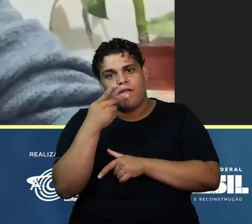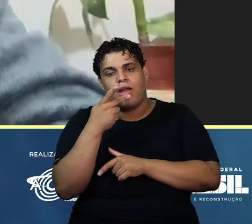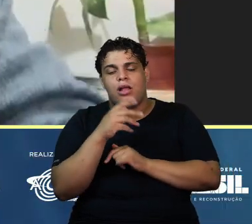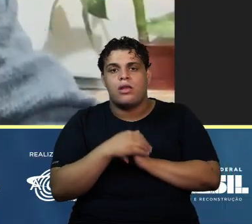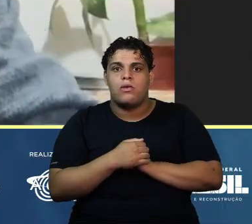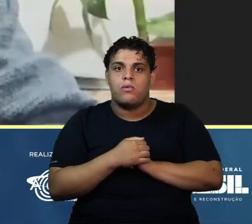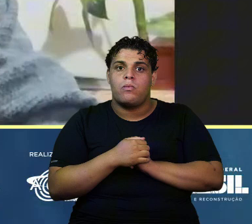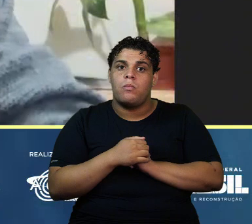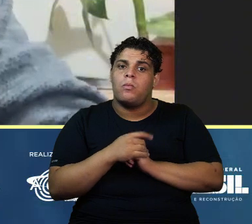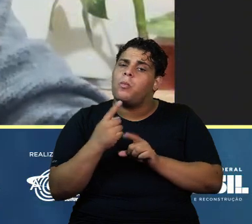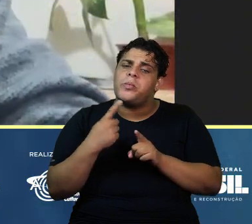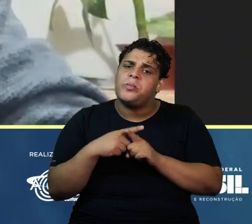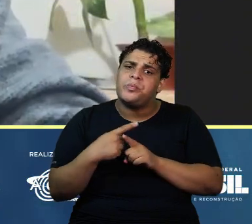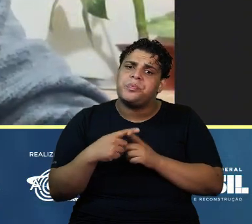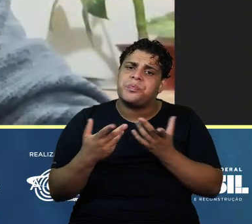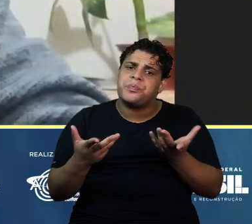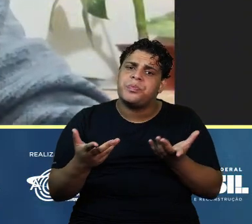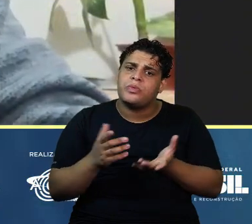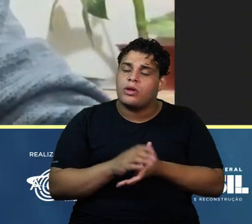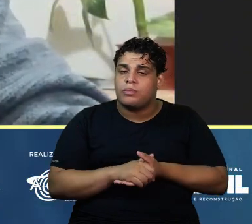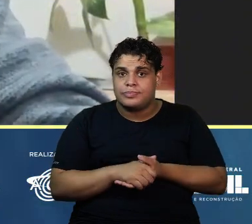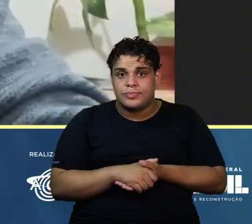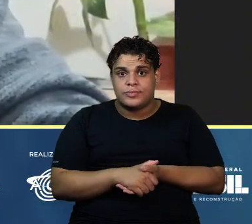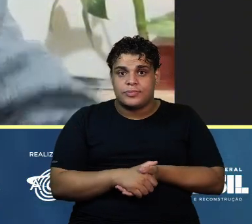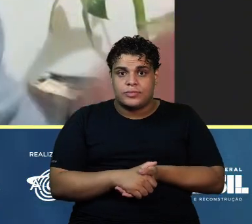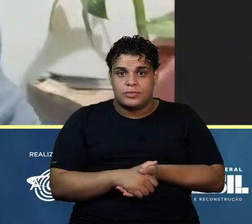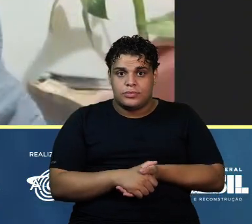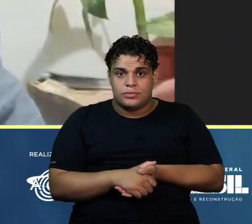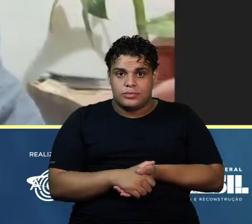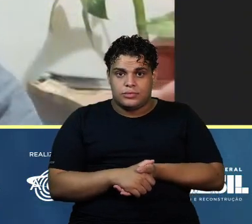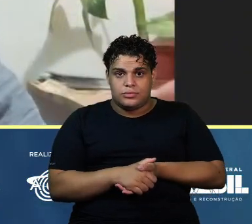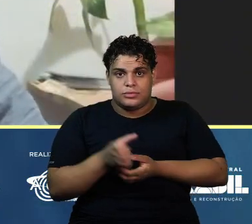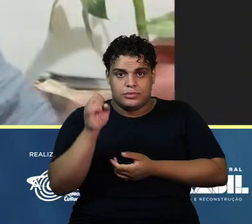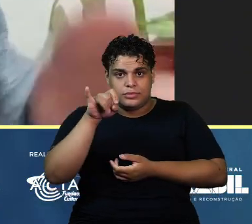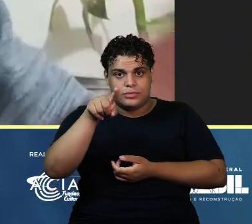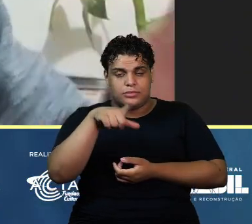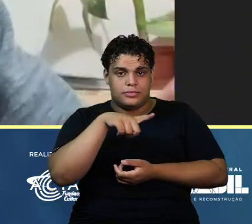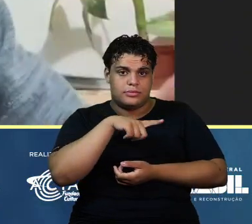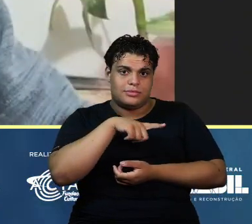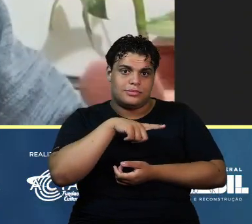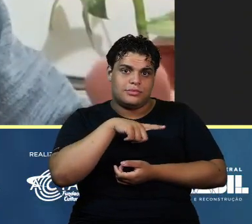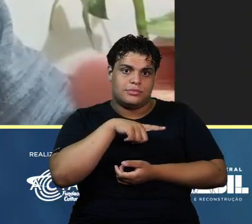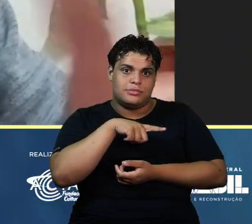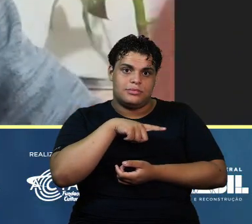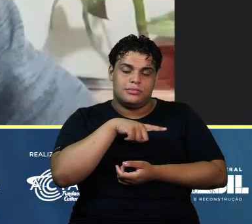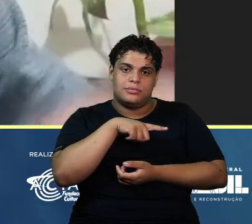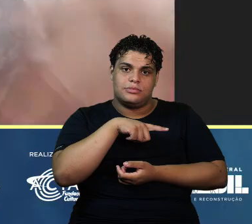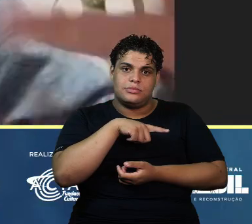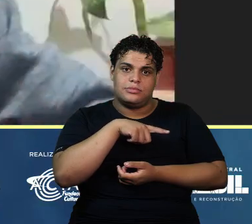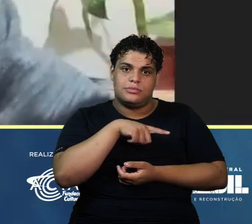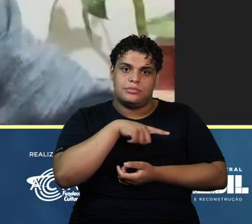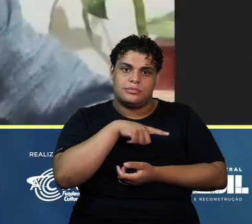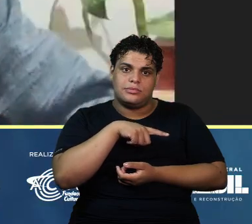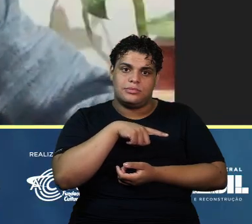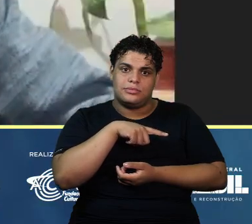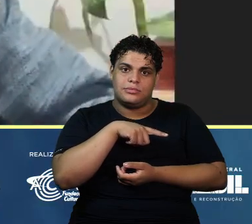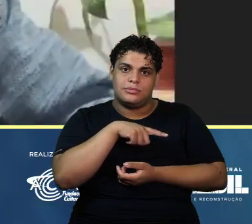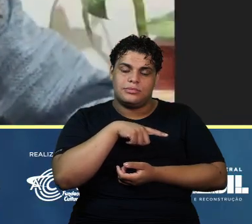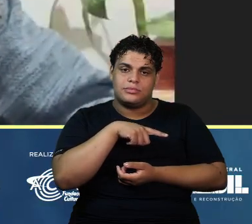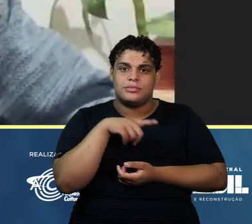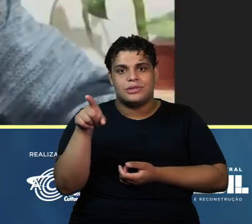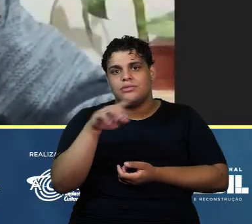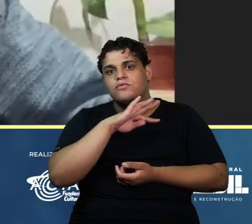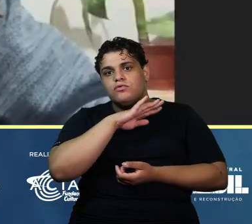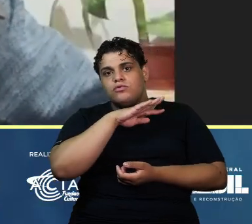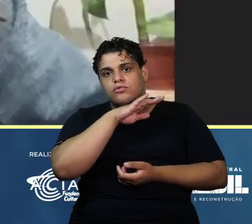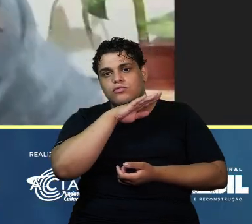Mas é porque quando você tem o apelo, nesse caso foi o